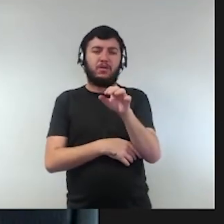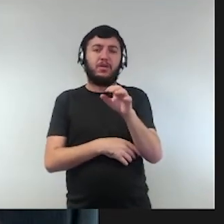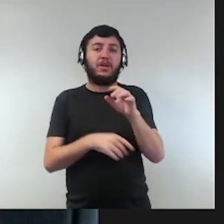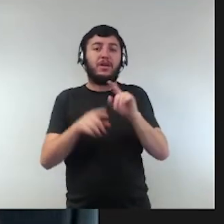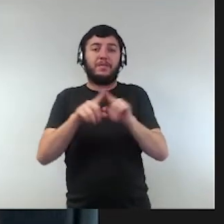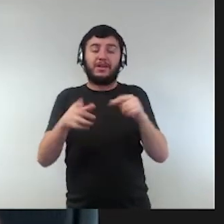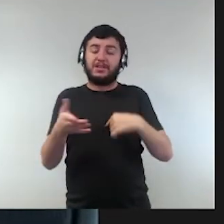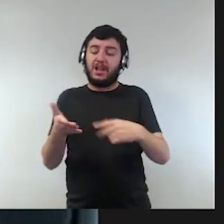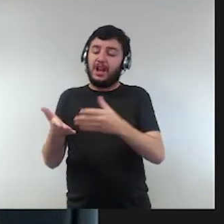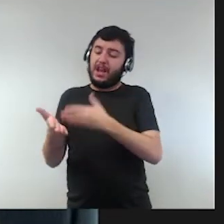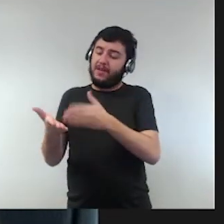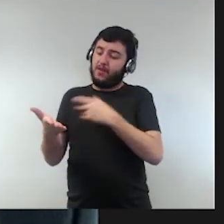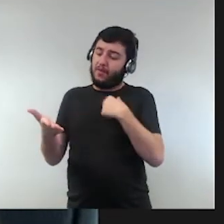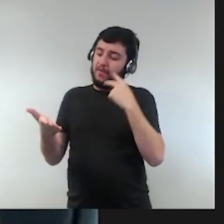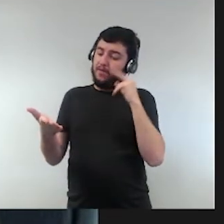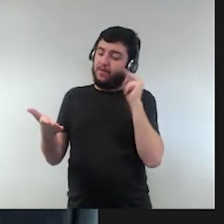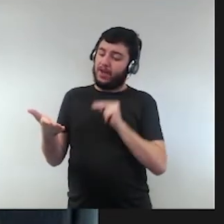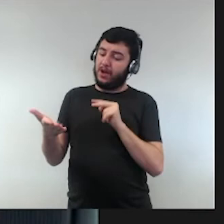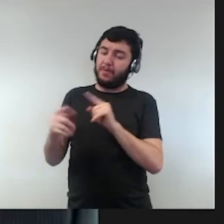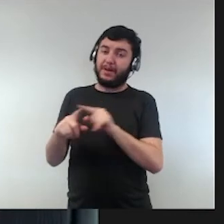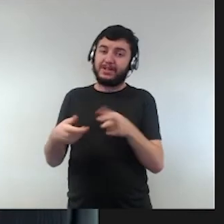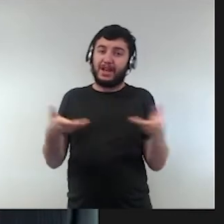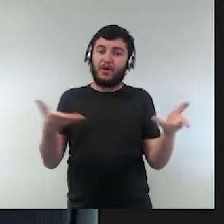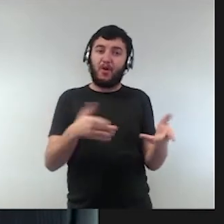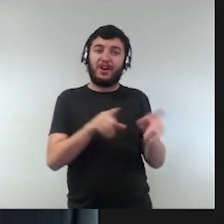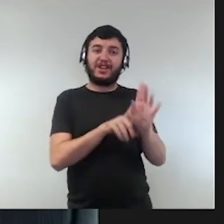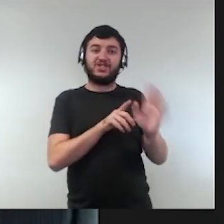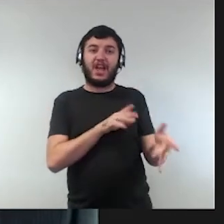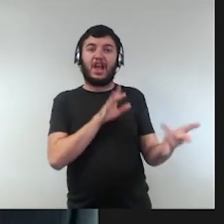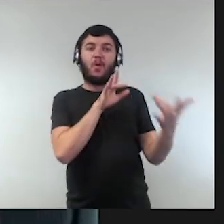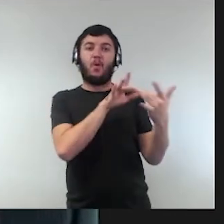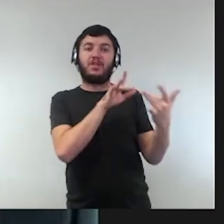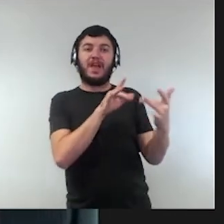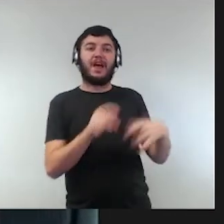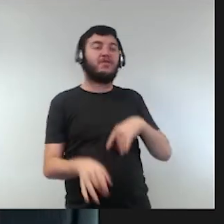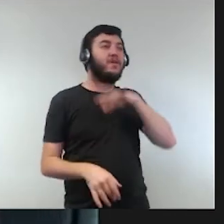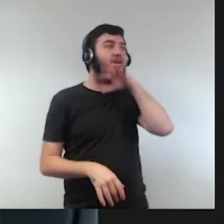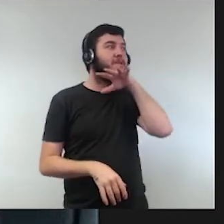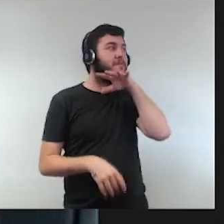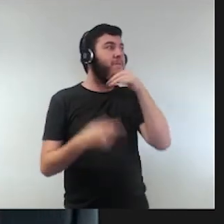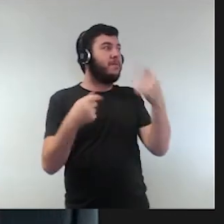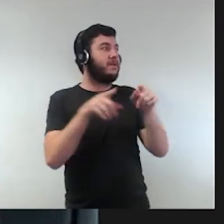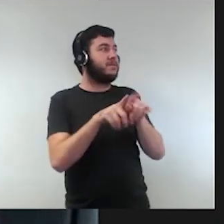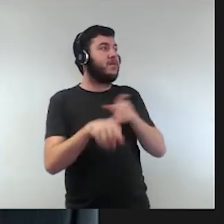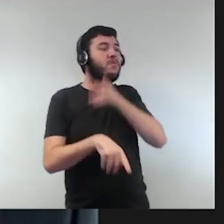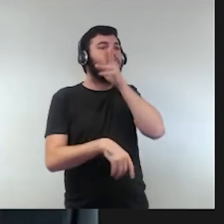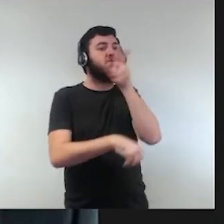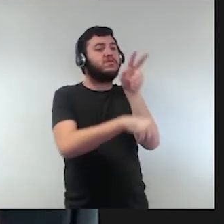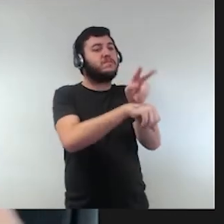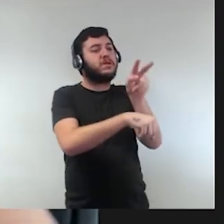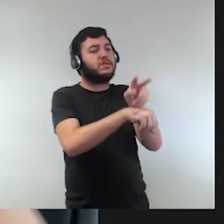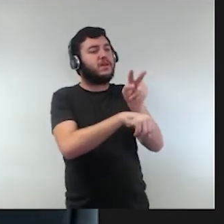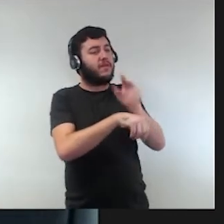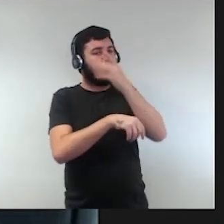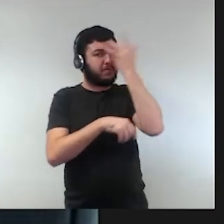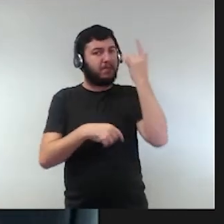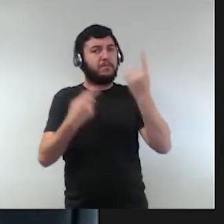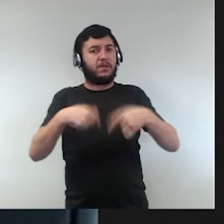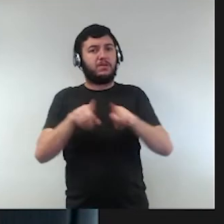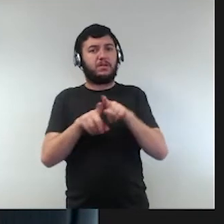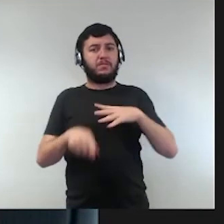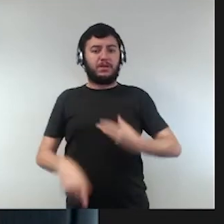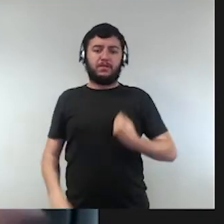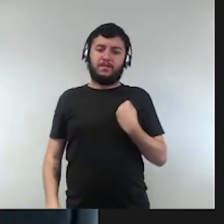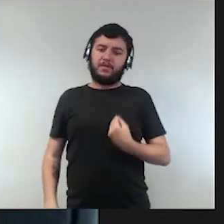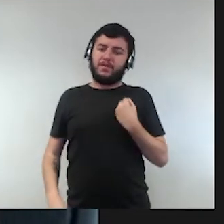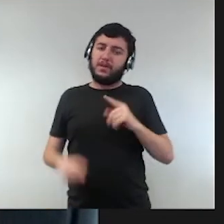animal. Aprender, conhecer, preservar. É importante que as pessoas tenham também essa vivência. Então, eu